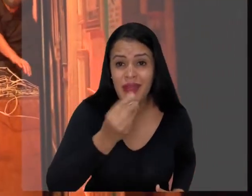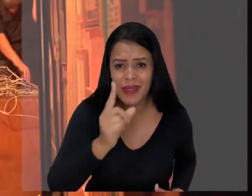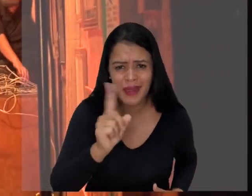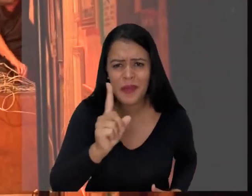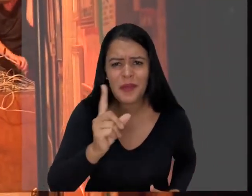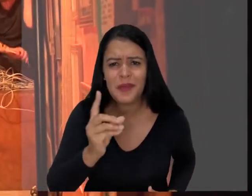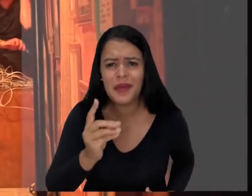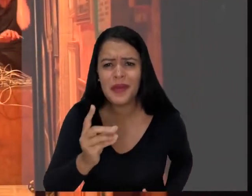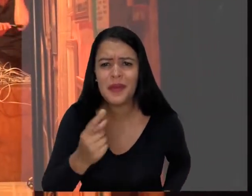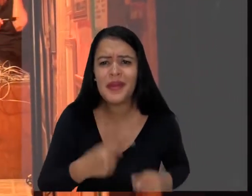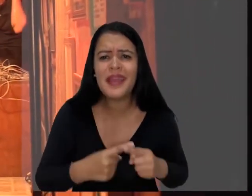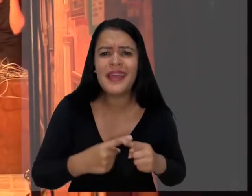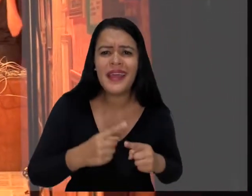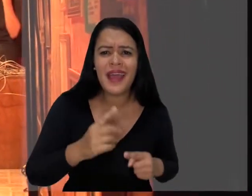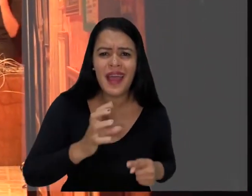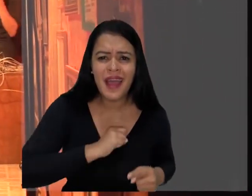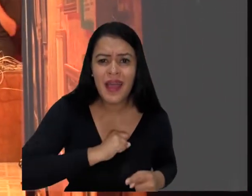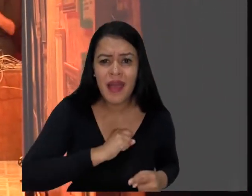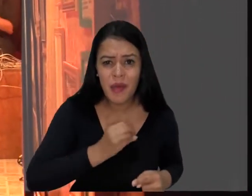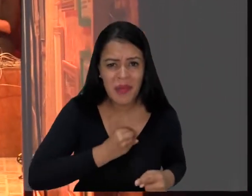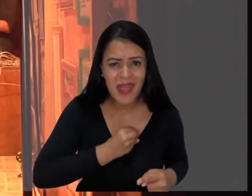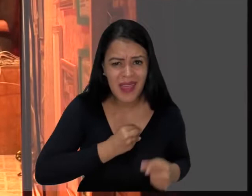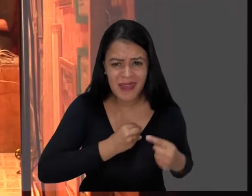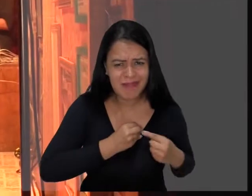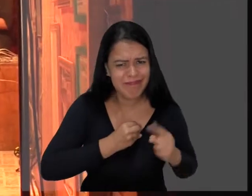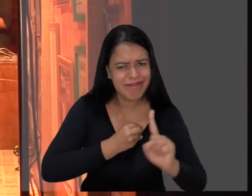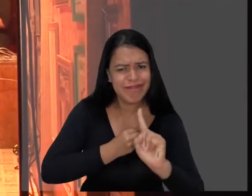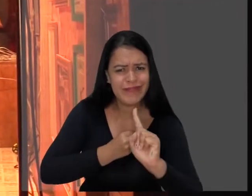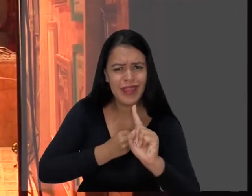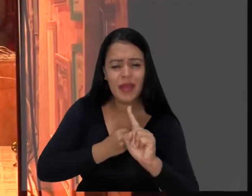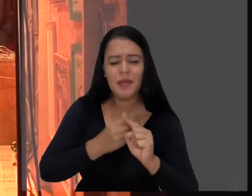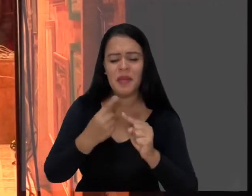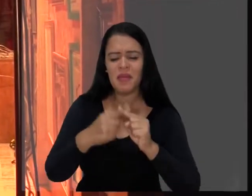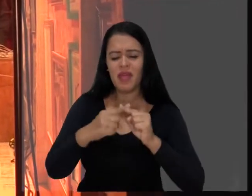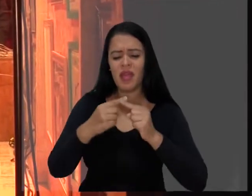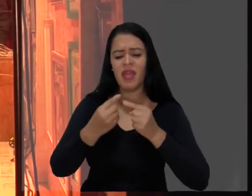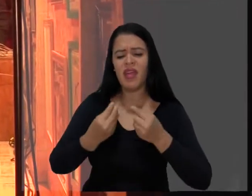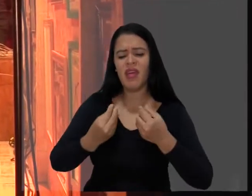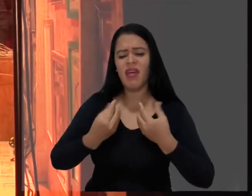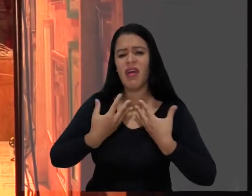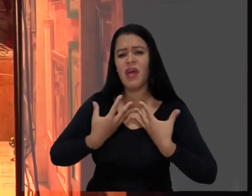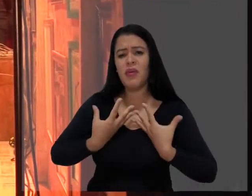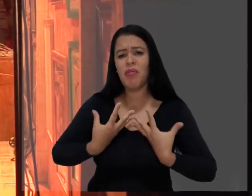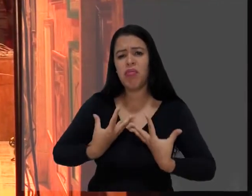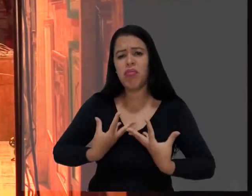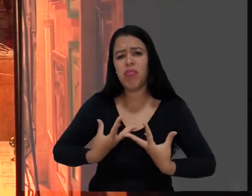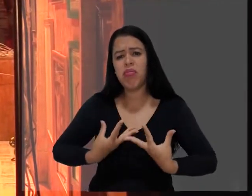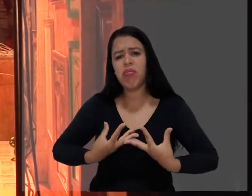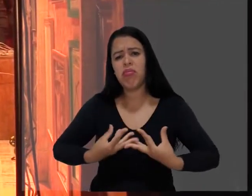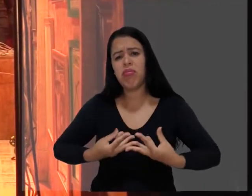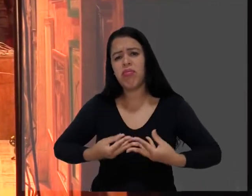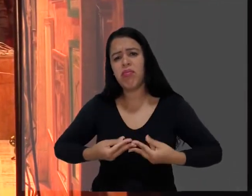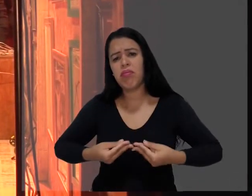peca, mas porque se rompe e se rasga.